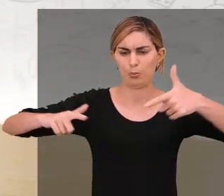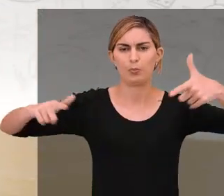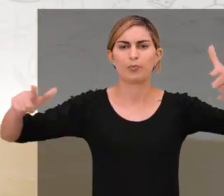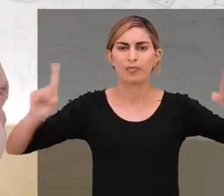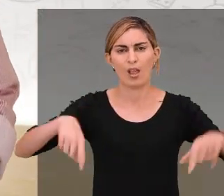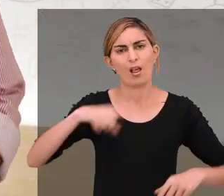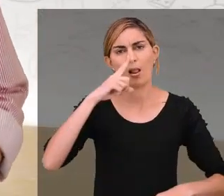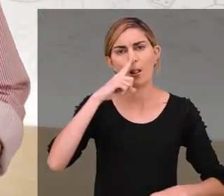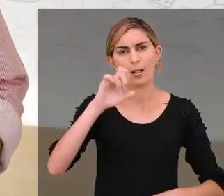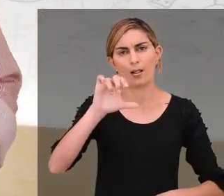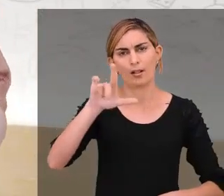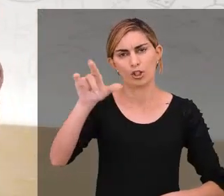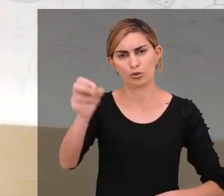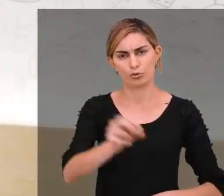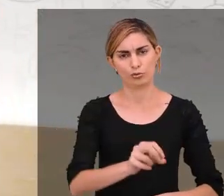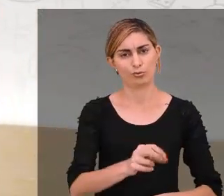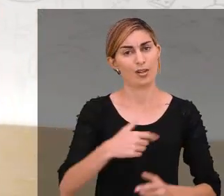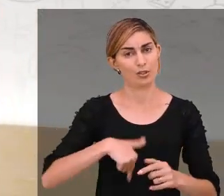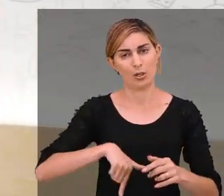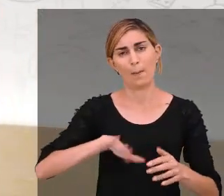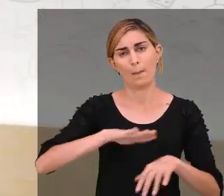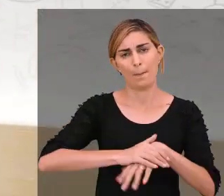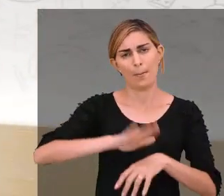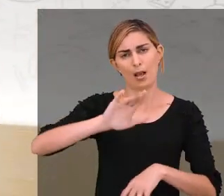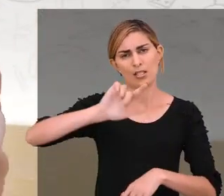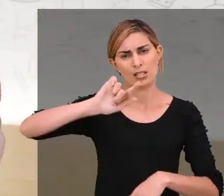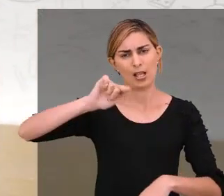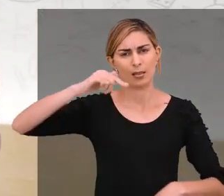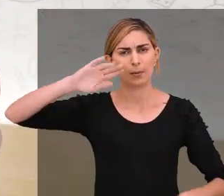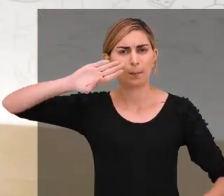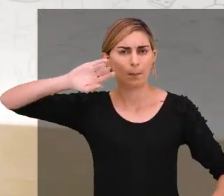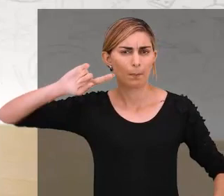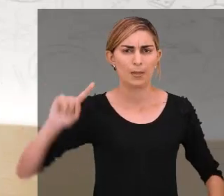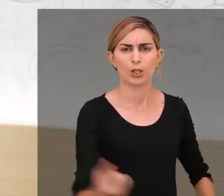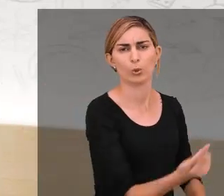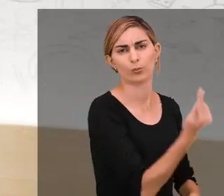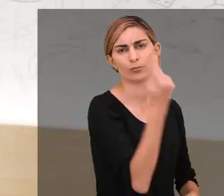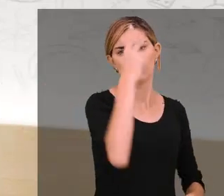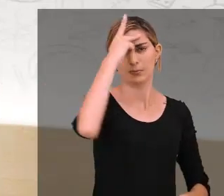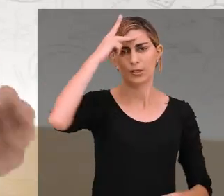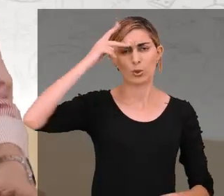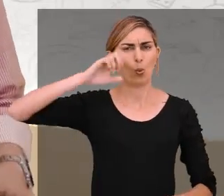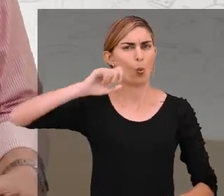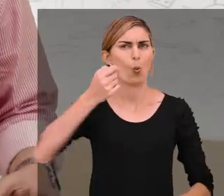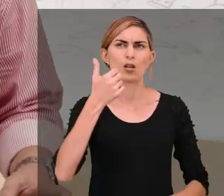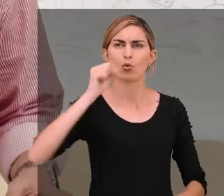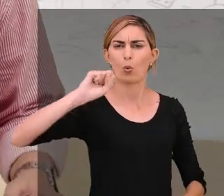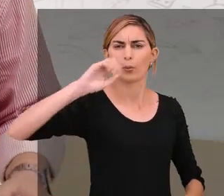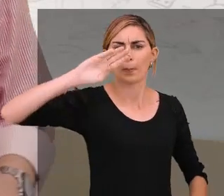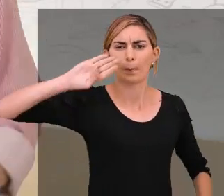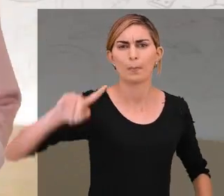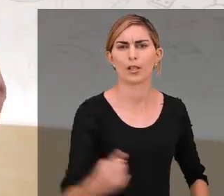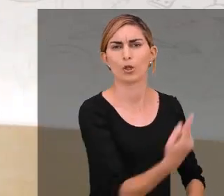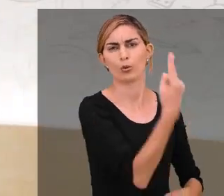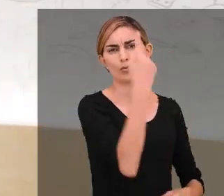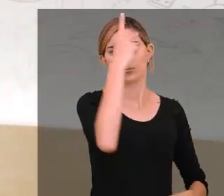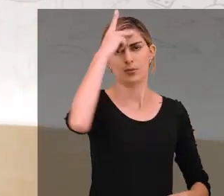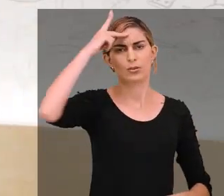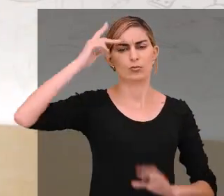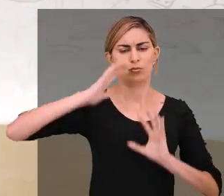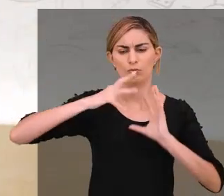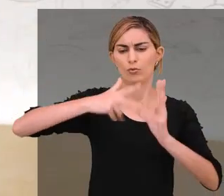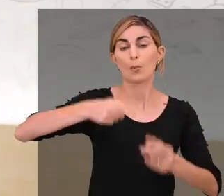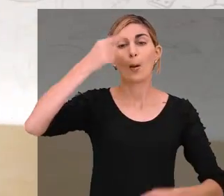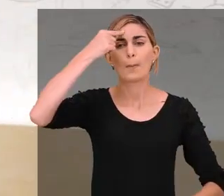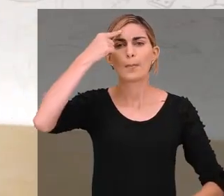é o lixo. Então nós somos mais de 7 bilhões de pessoas hoje no mundo, quase 8 bilhões de pessoas no mundo.